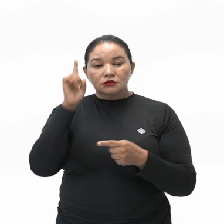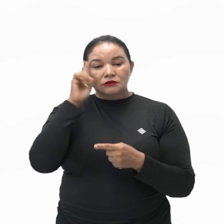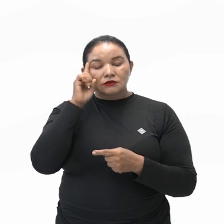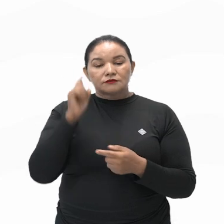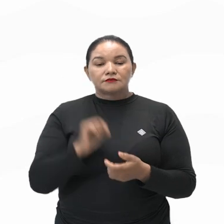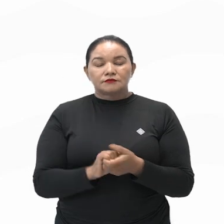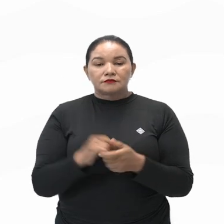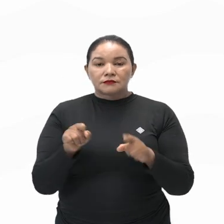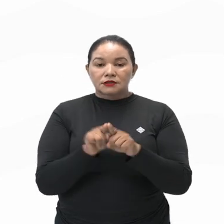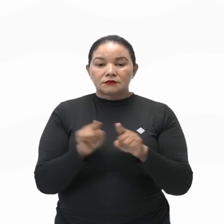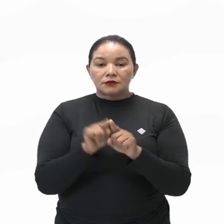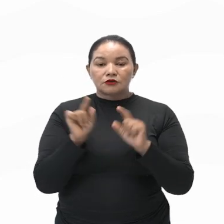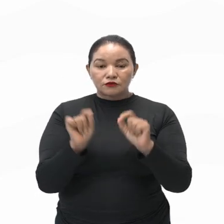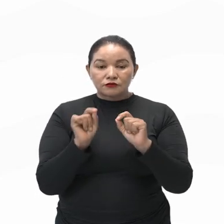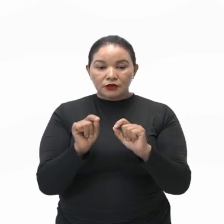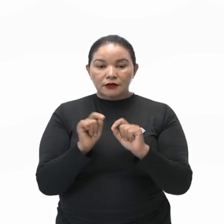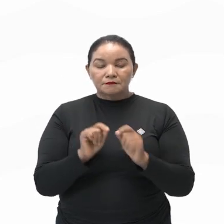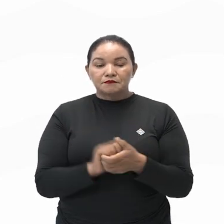também de catalisadores para